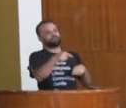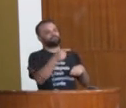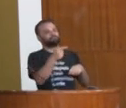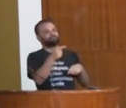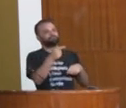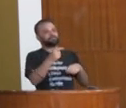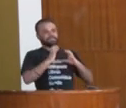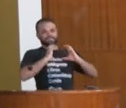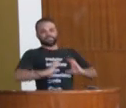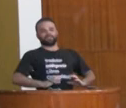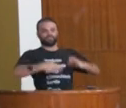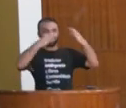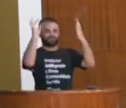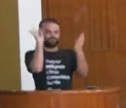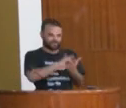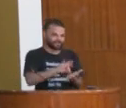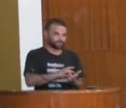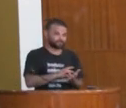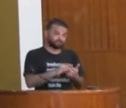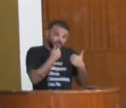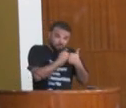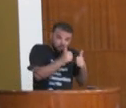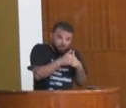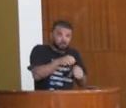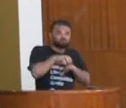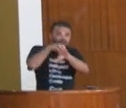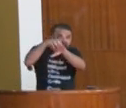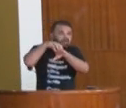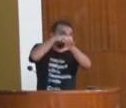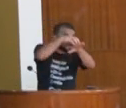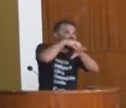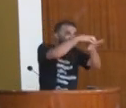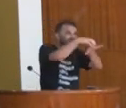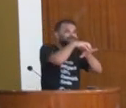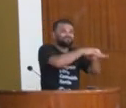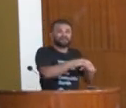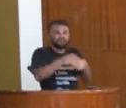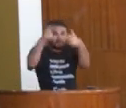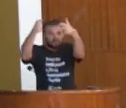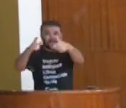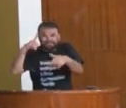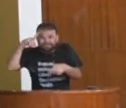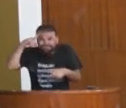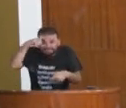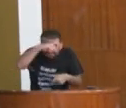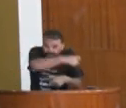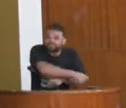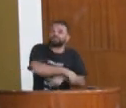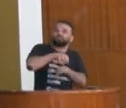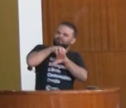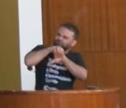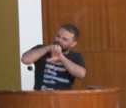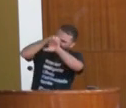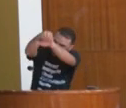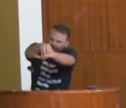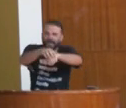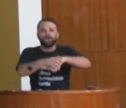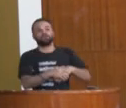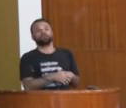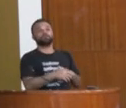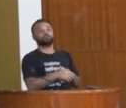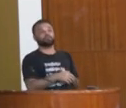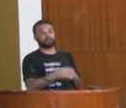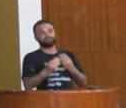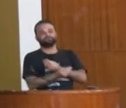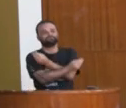equipe multidisciplinar, para poder ir nos locais mais difíceis e poder ter o